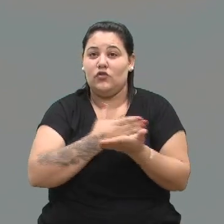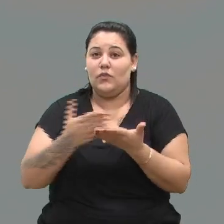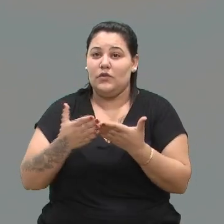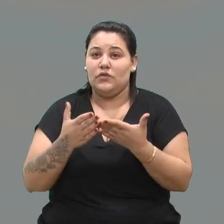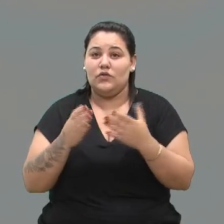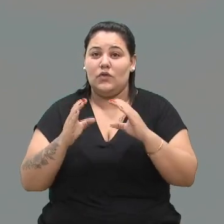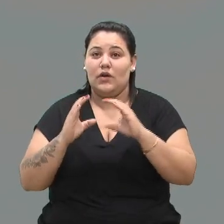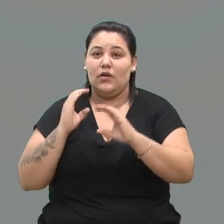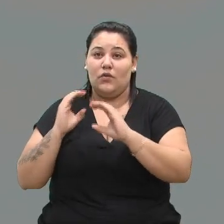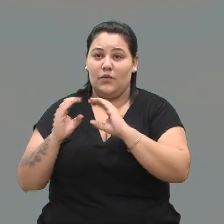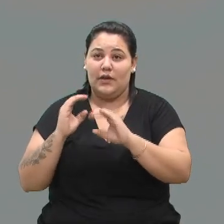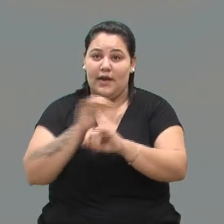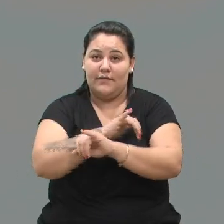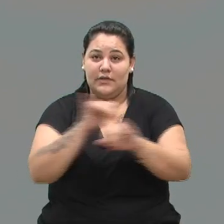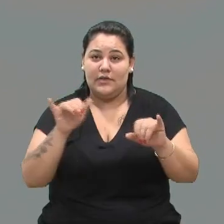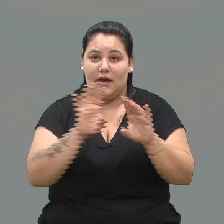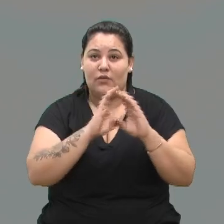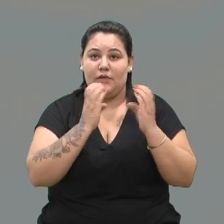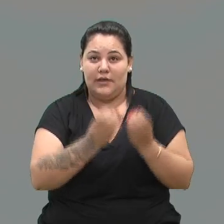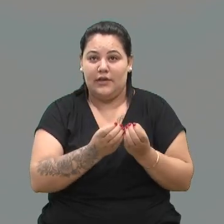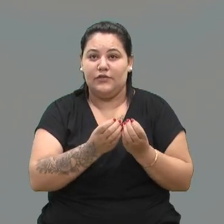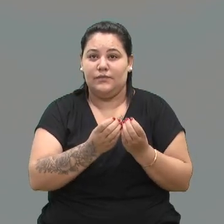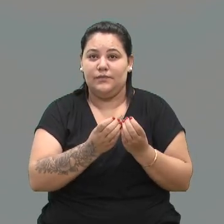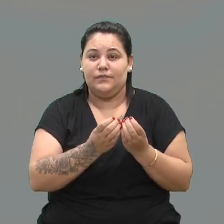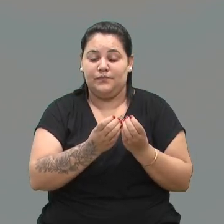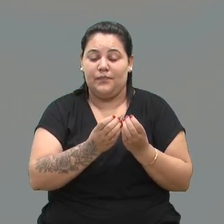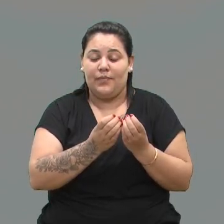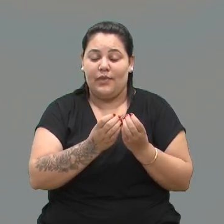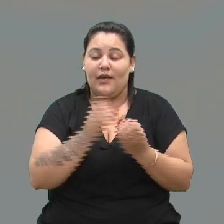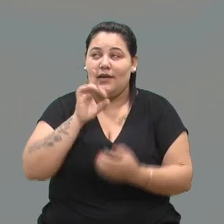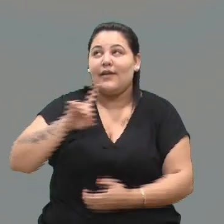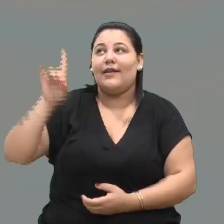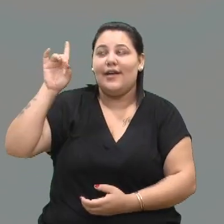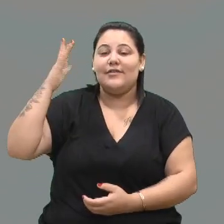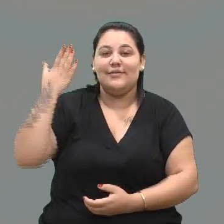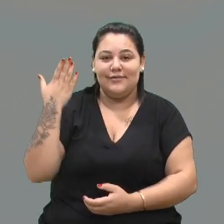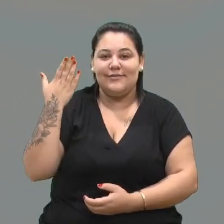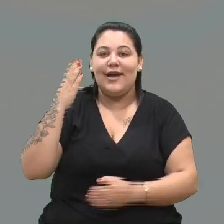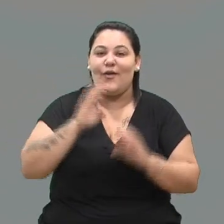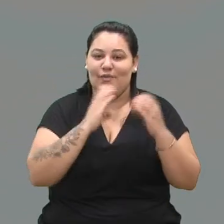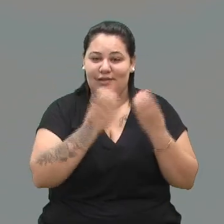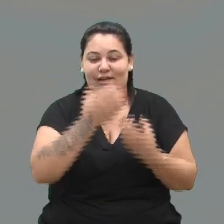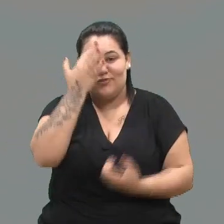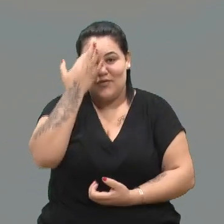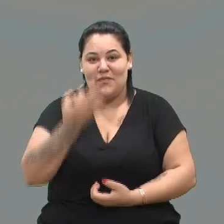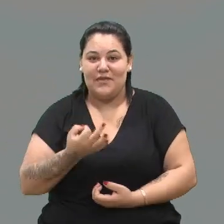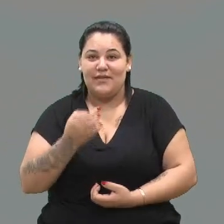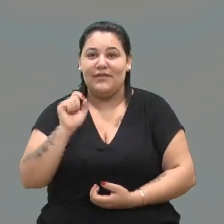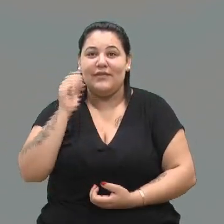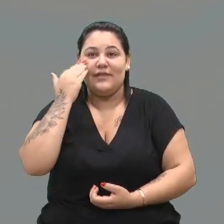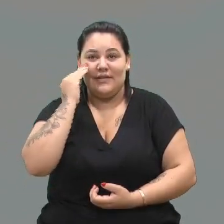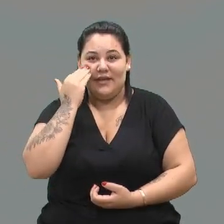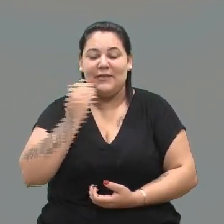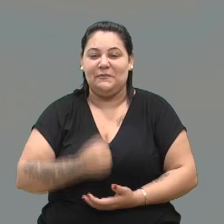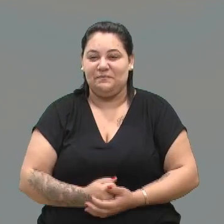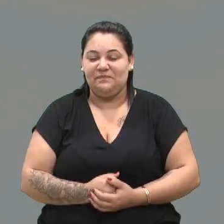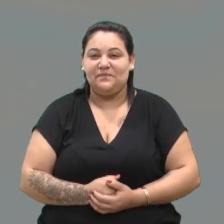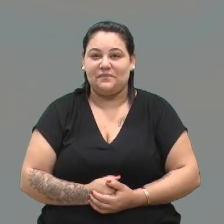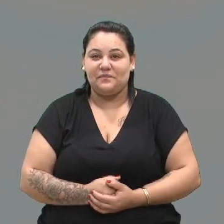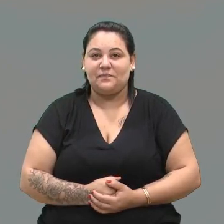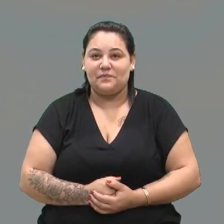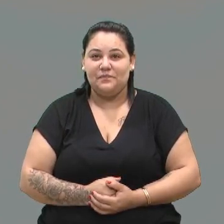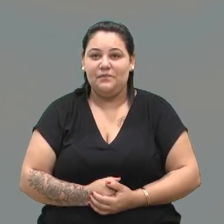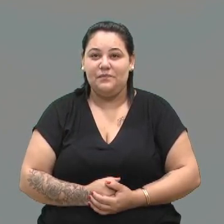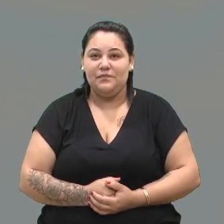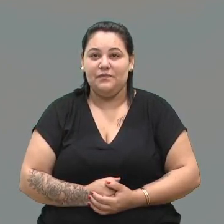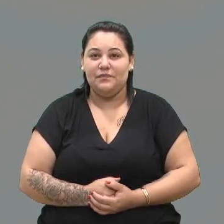a comunidade. E a comunidade, graças a Deus, entendeu de estar dessa necessidade